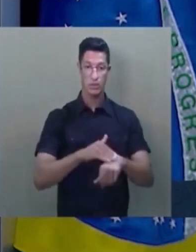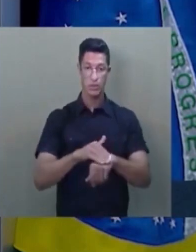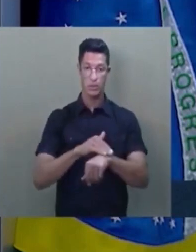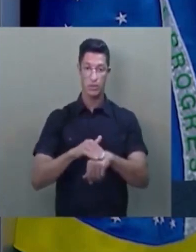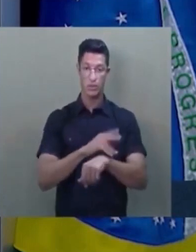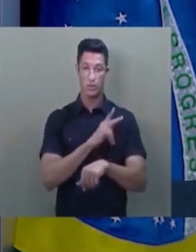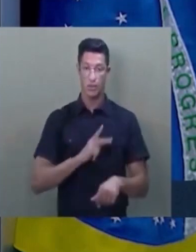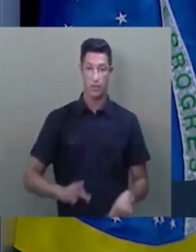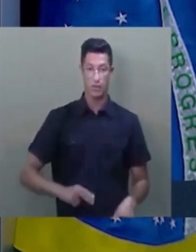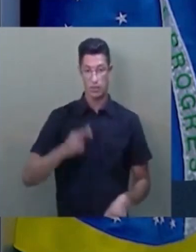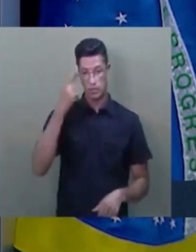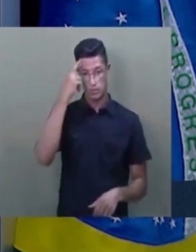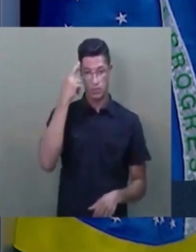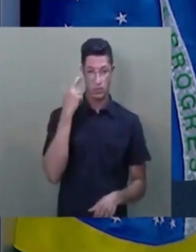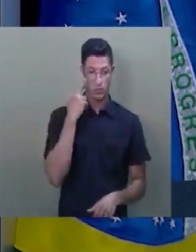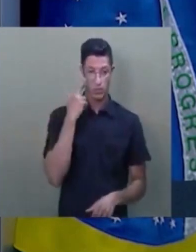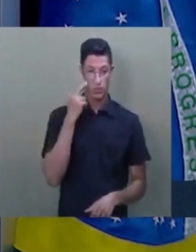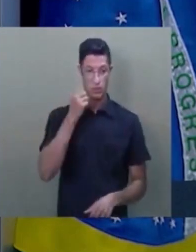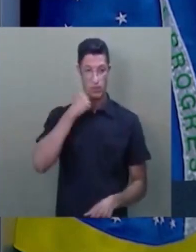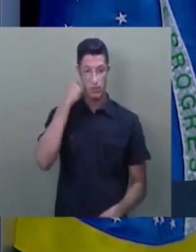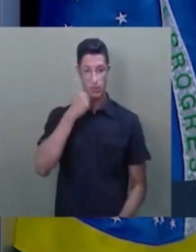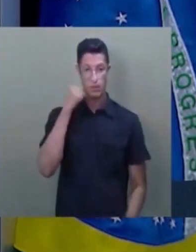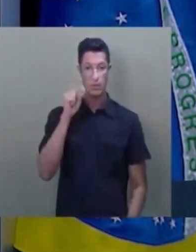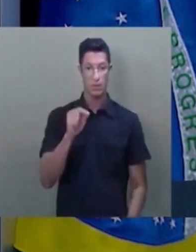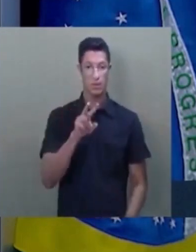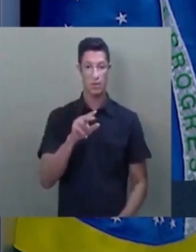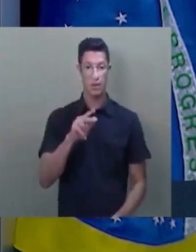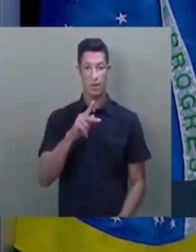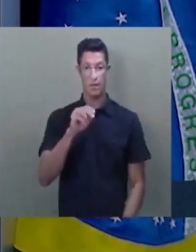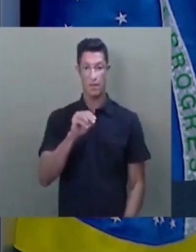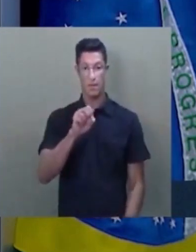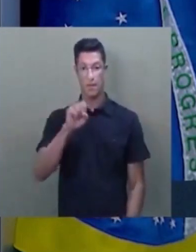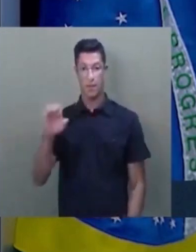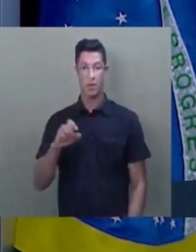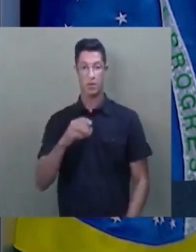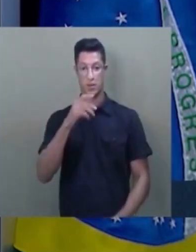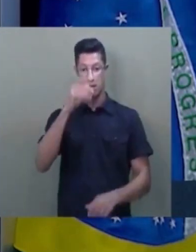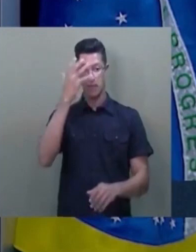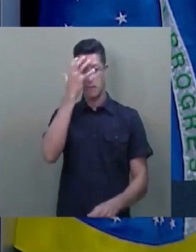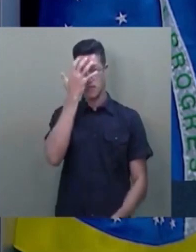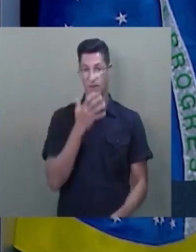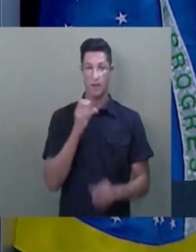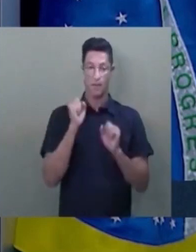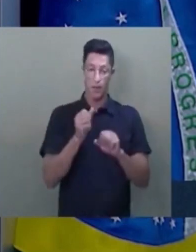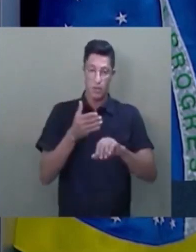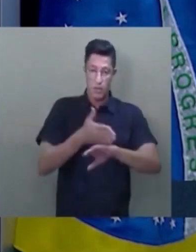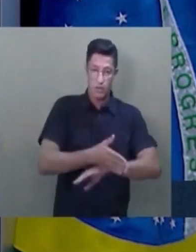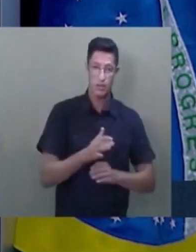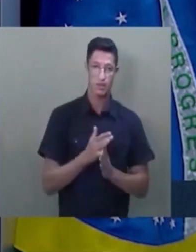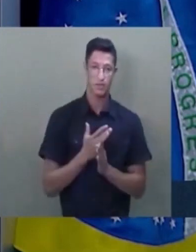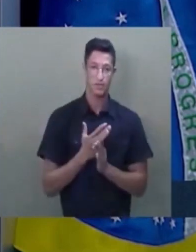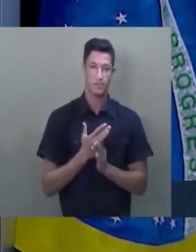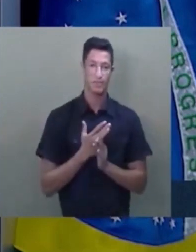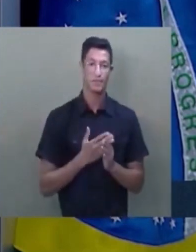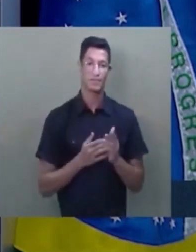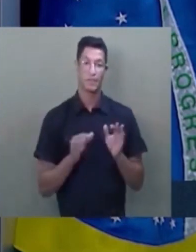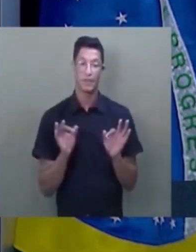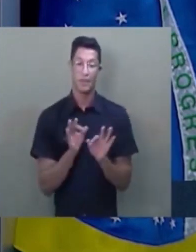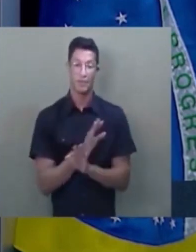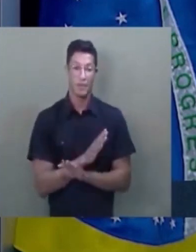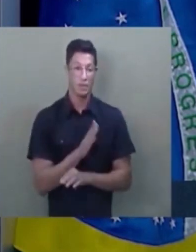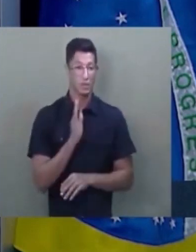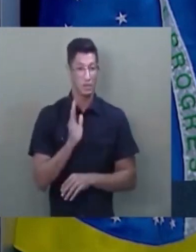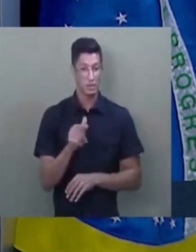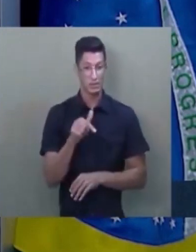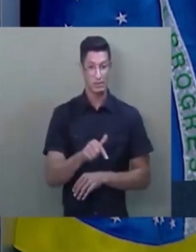conta com a assinatura de 46 senadores. A previsão é que a comissão seja instalada em fevereiro, após o